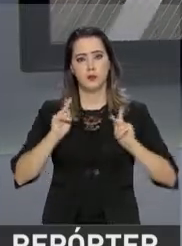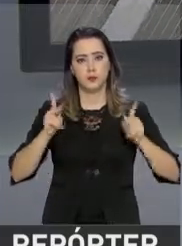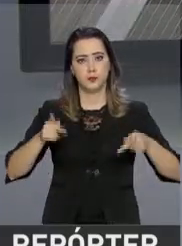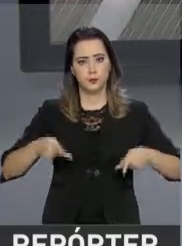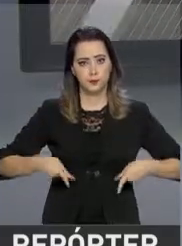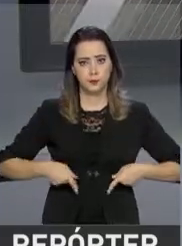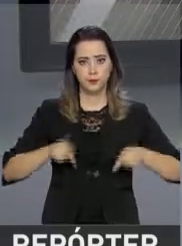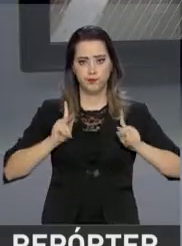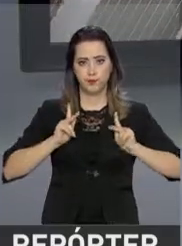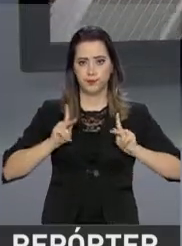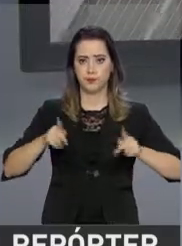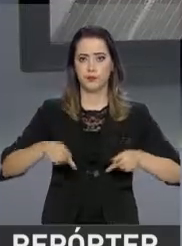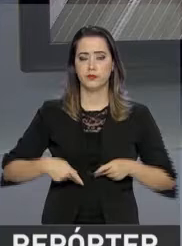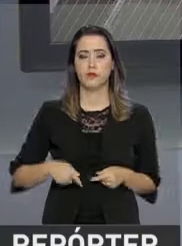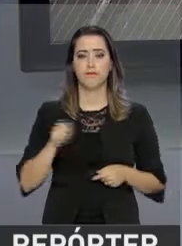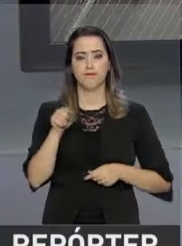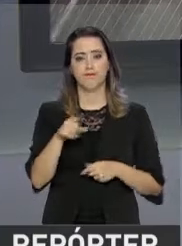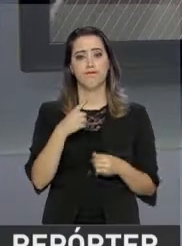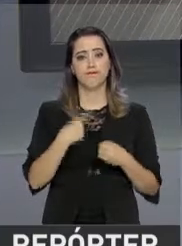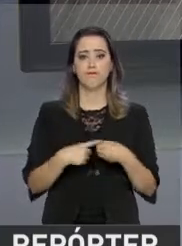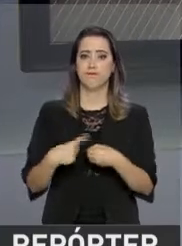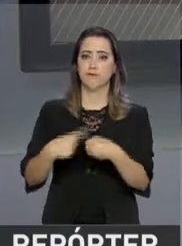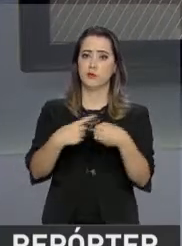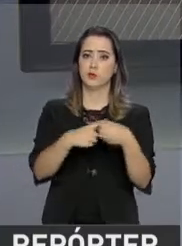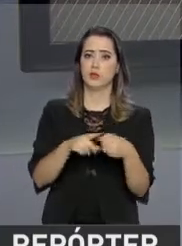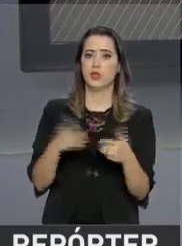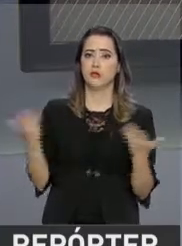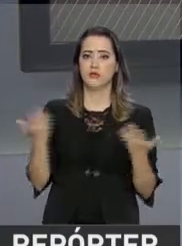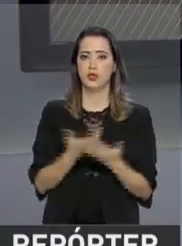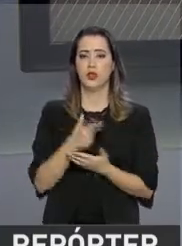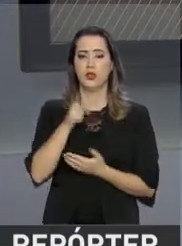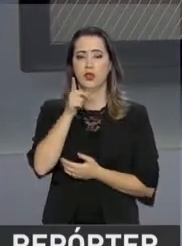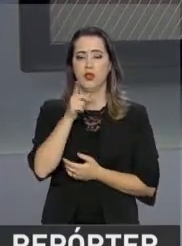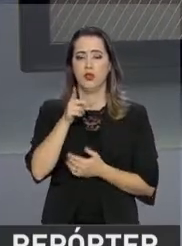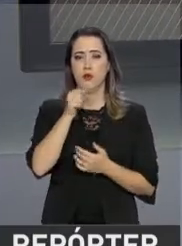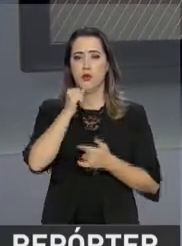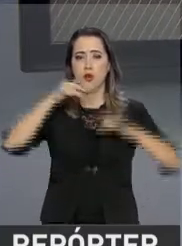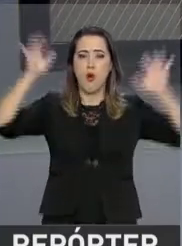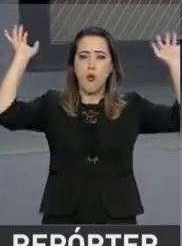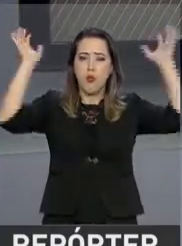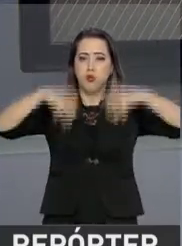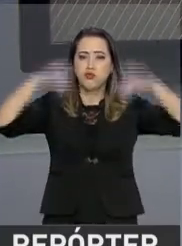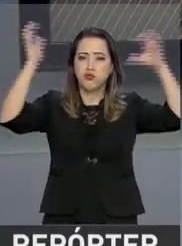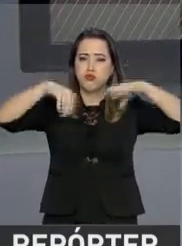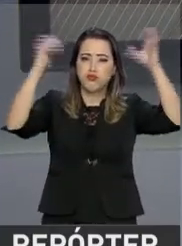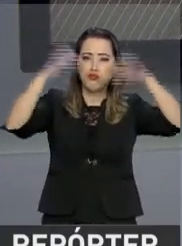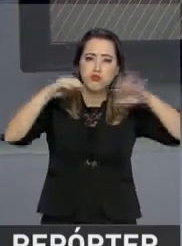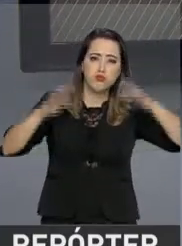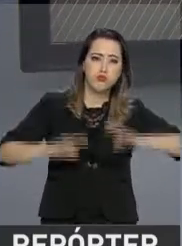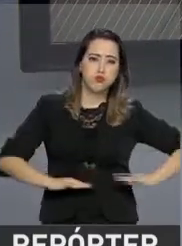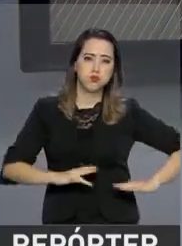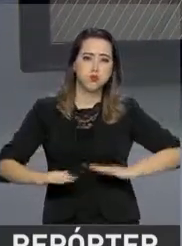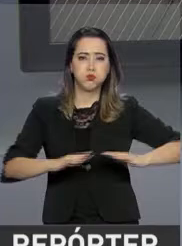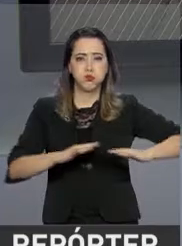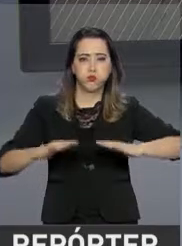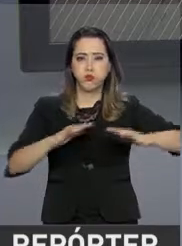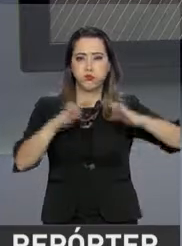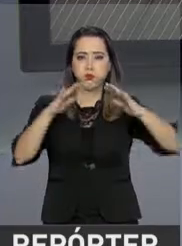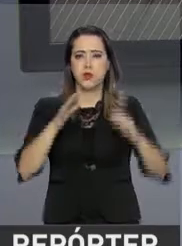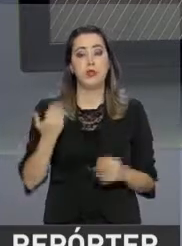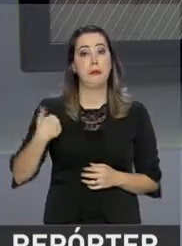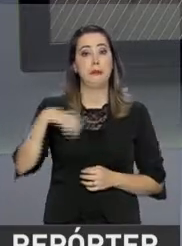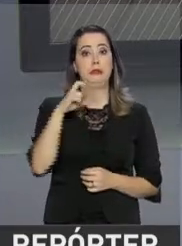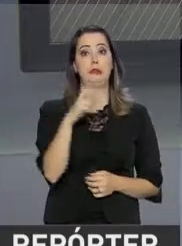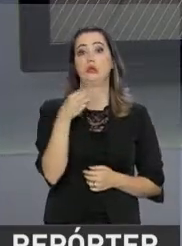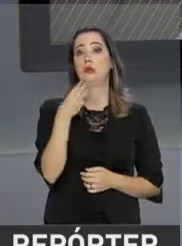receber kits de assistência humanitária. Essas cidades foram recentemente atingidas por fortes chuvas. Serão enviados